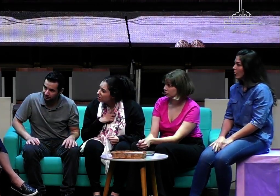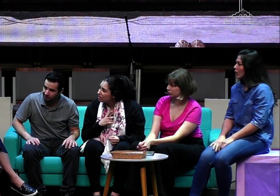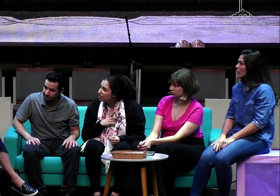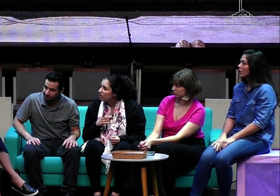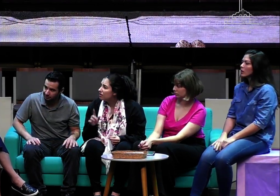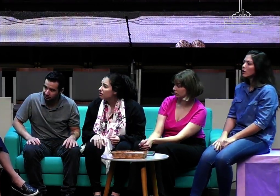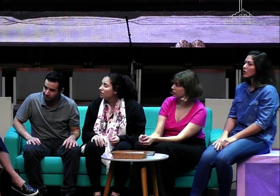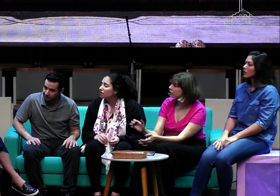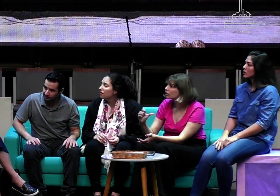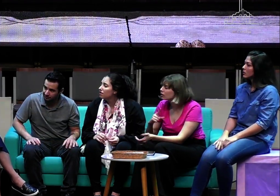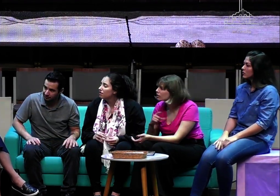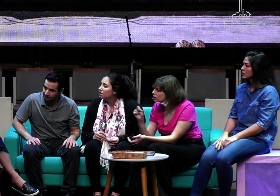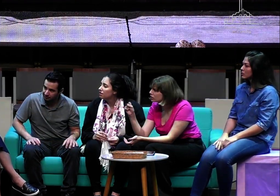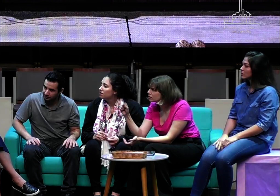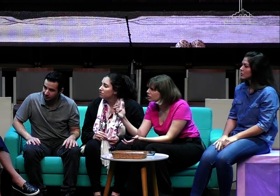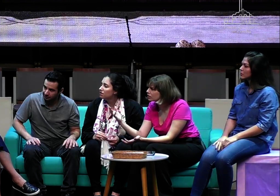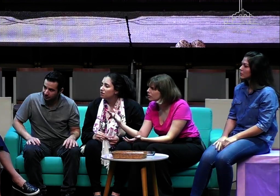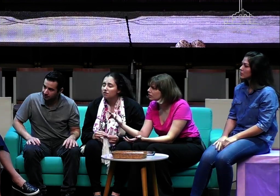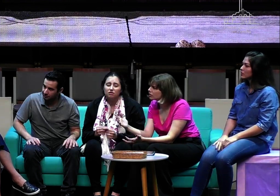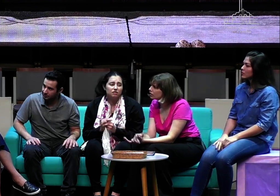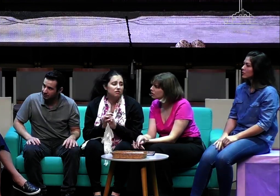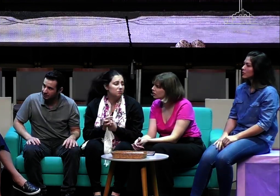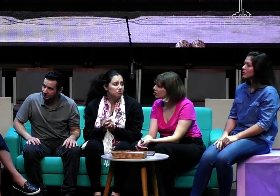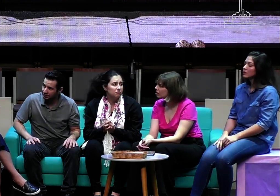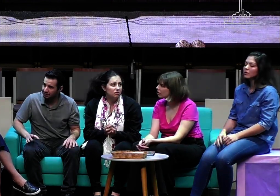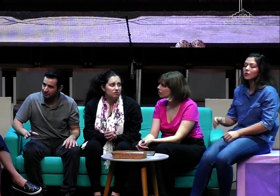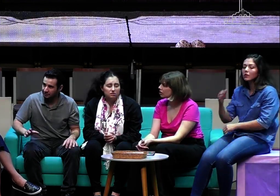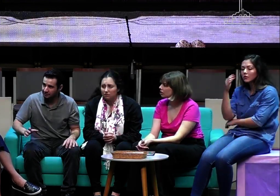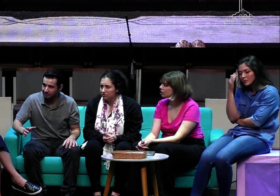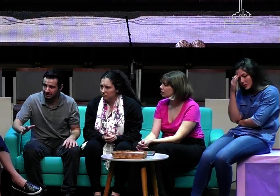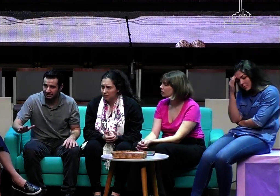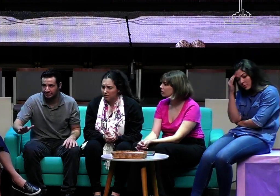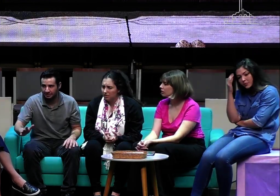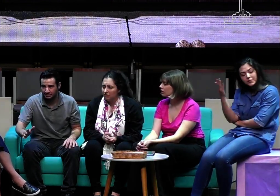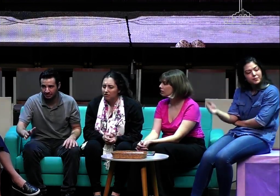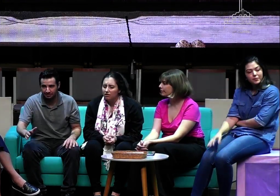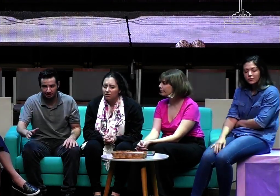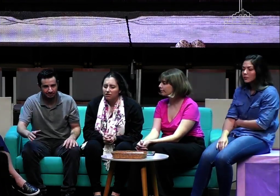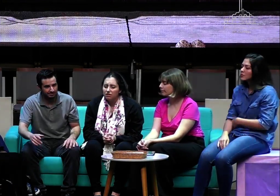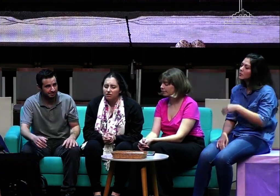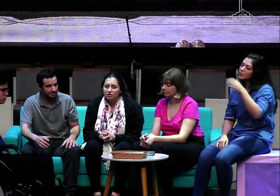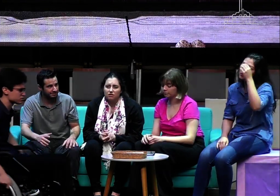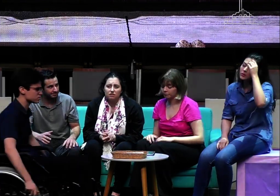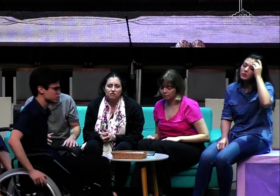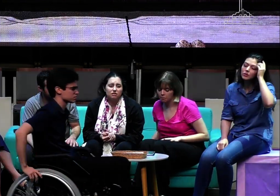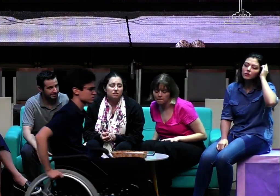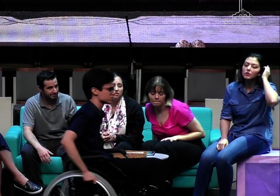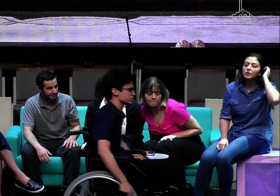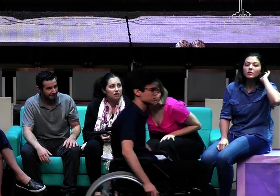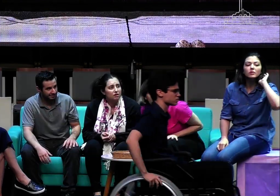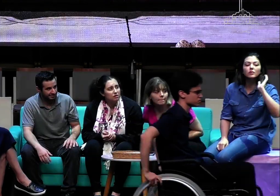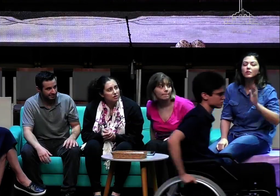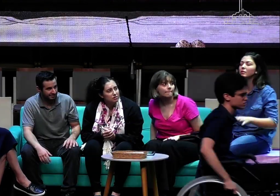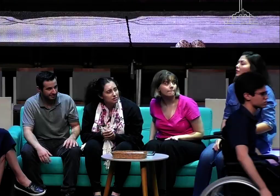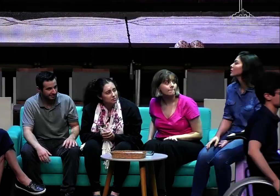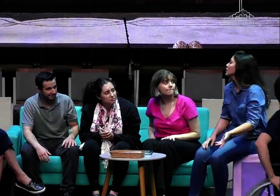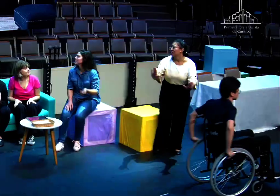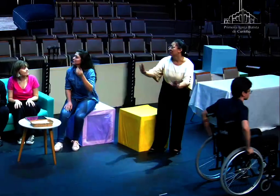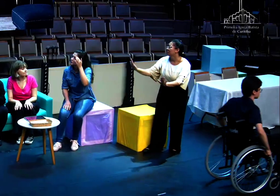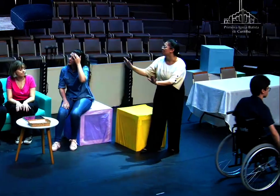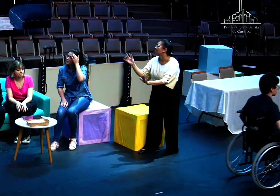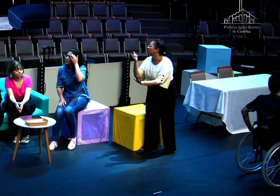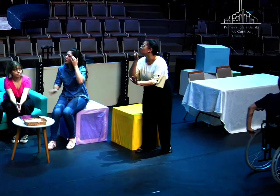Vocês. Eles nem deveriam estar aqui. Eu tô cansado. Tchau, tchau, tchau. Tô cansado. Calma, meu filho. Calma. Tenha calma, meu filho.